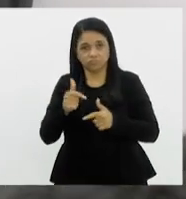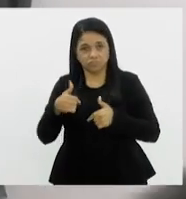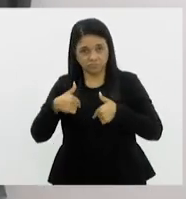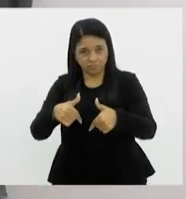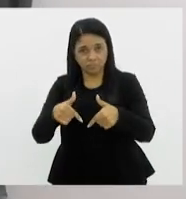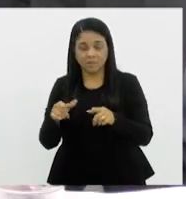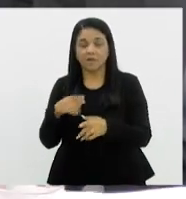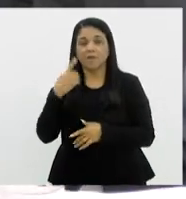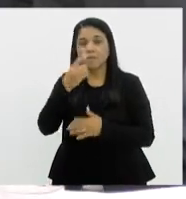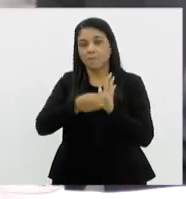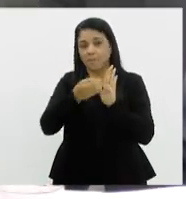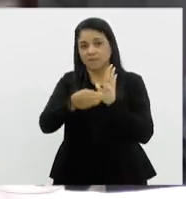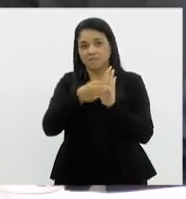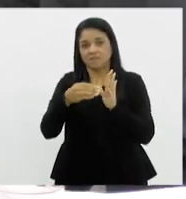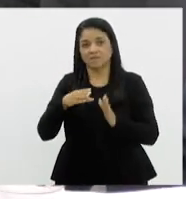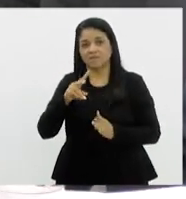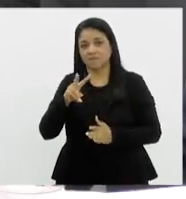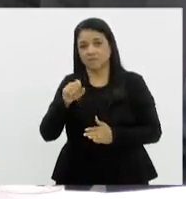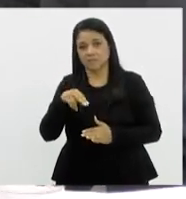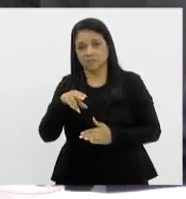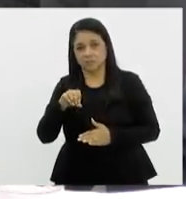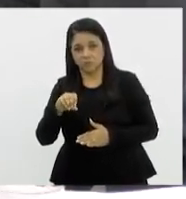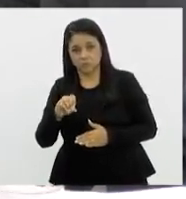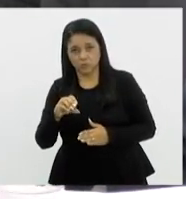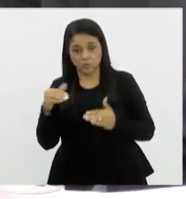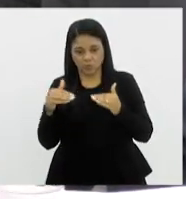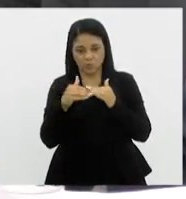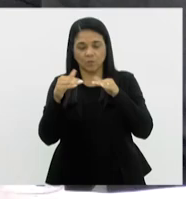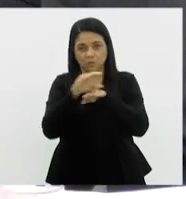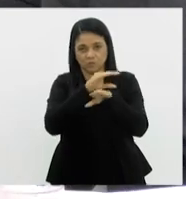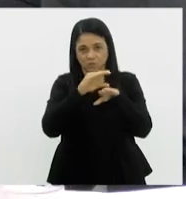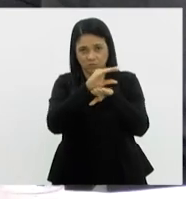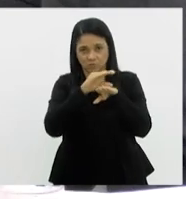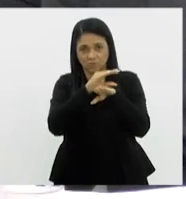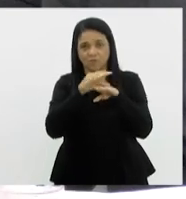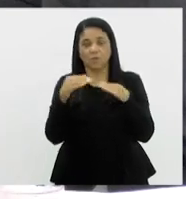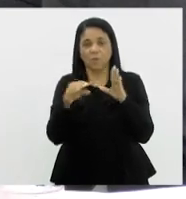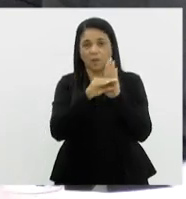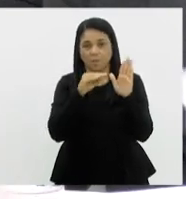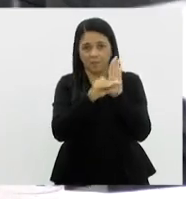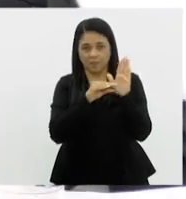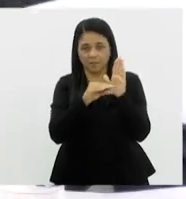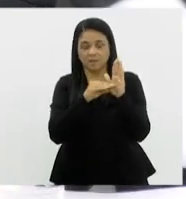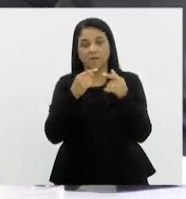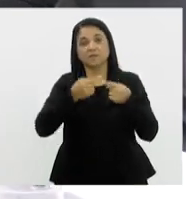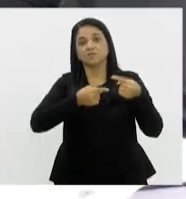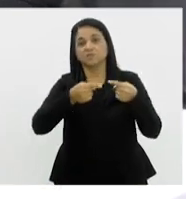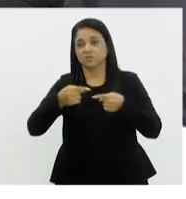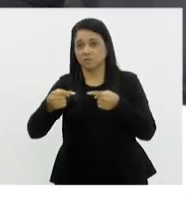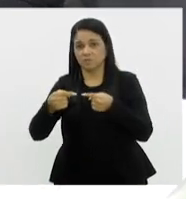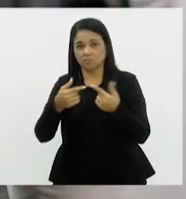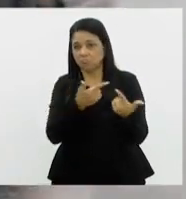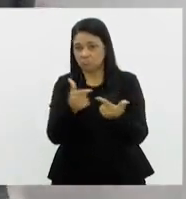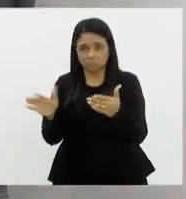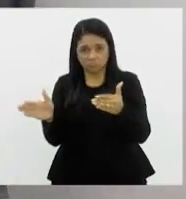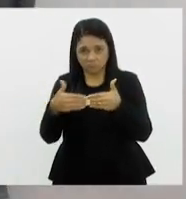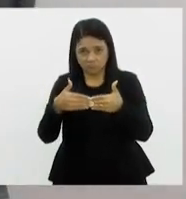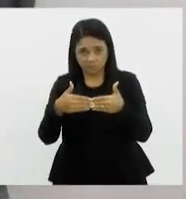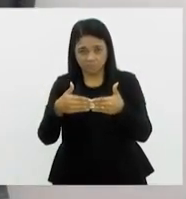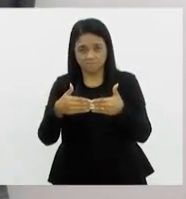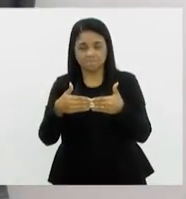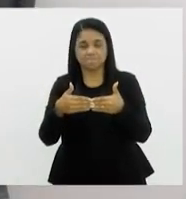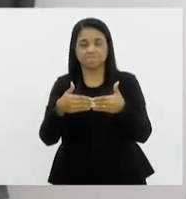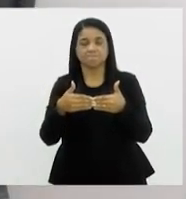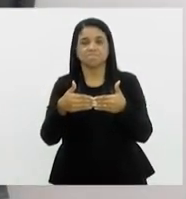Vinícius Cozzolino. Parecer pela constitucionalidade com emenda. Em discussão. Não havendo quem queira